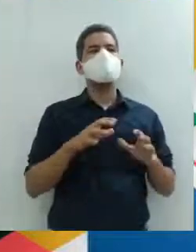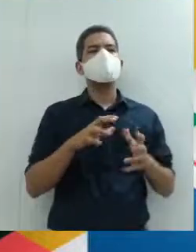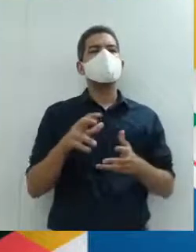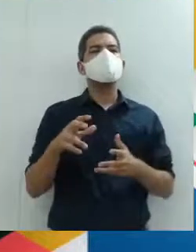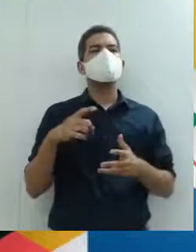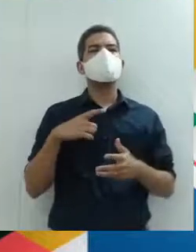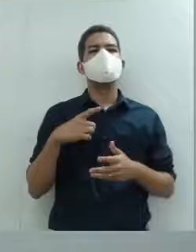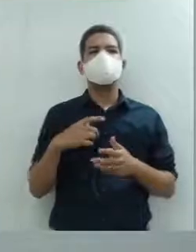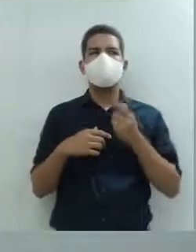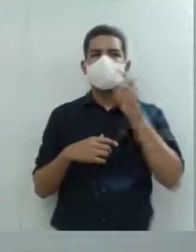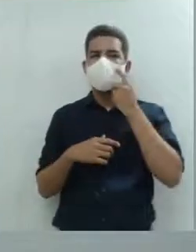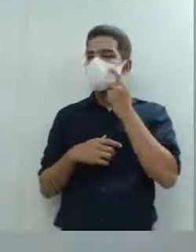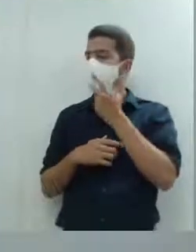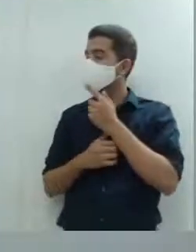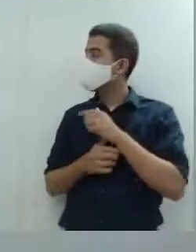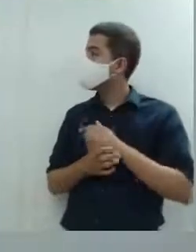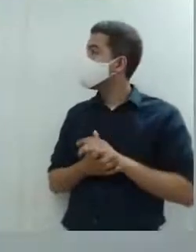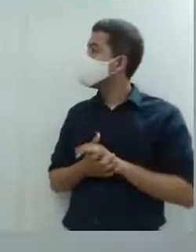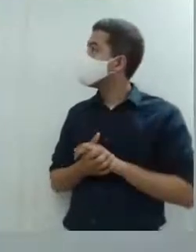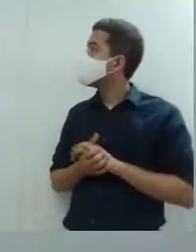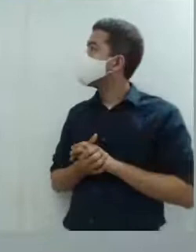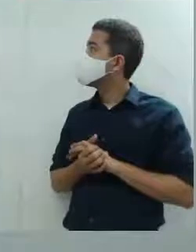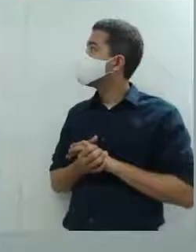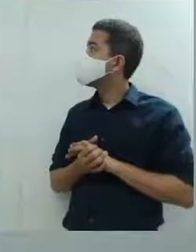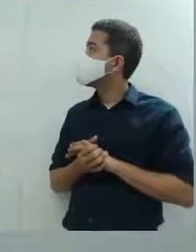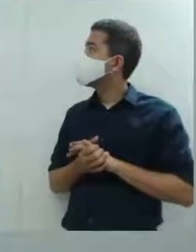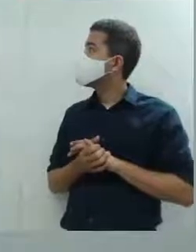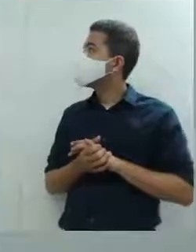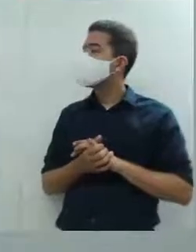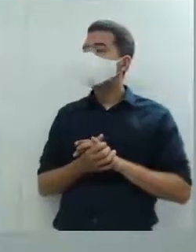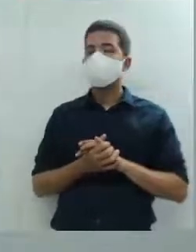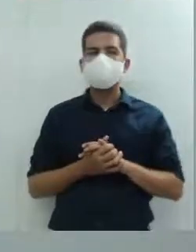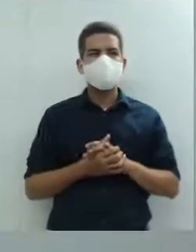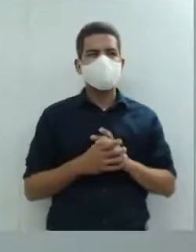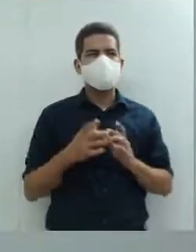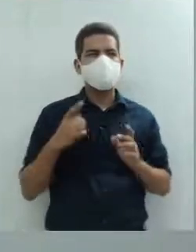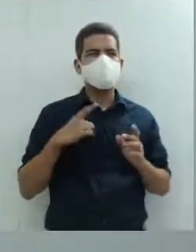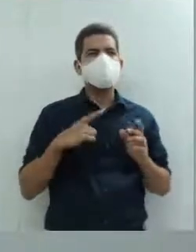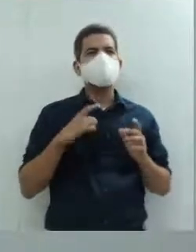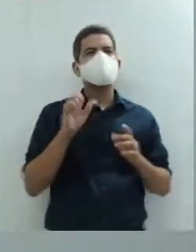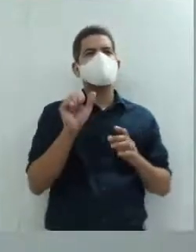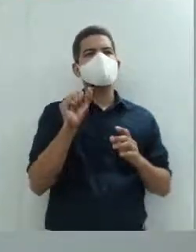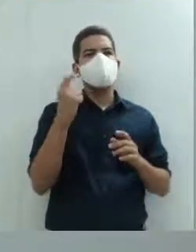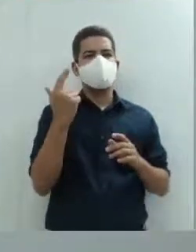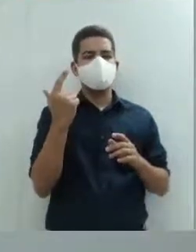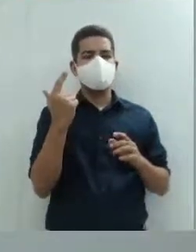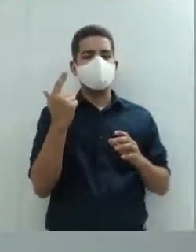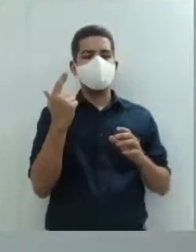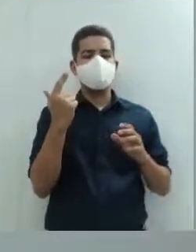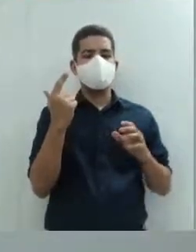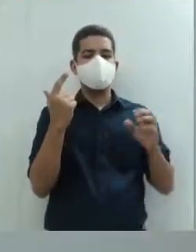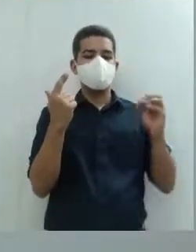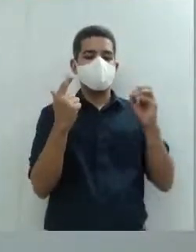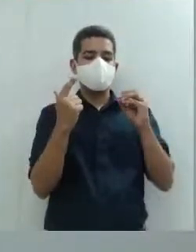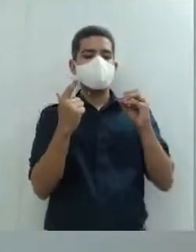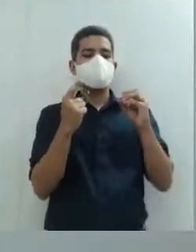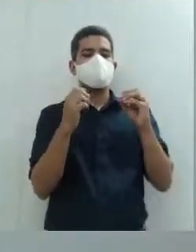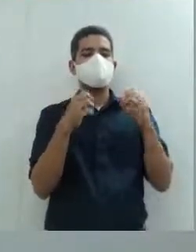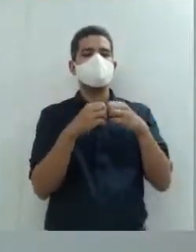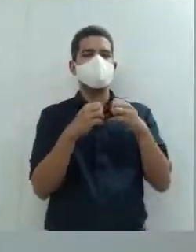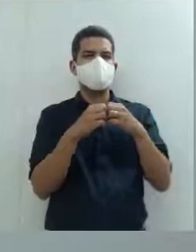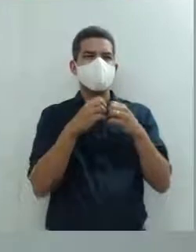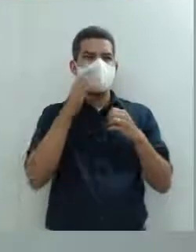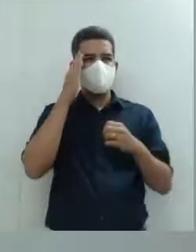ser esférico, uma região que vai estar mais próximo do Sol e uma região mais distante do Sol.